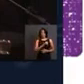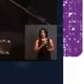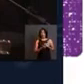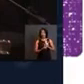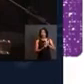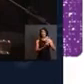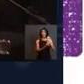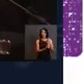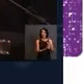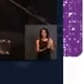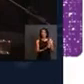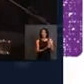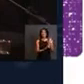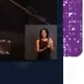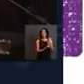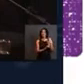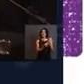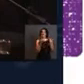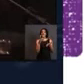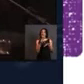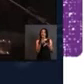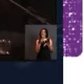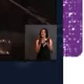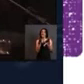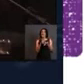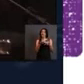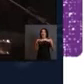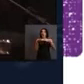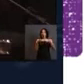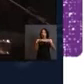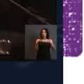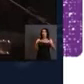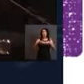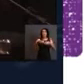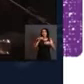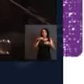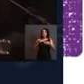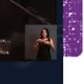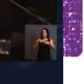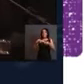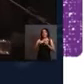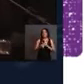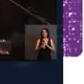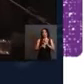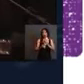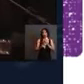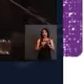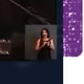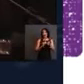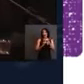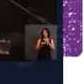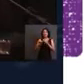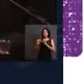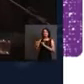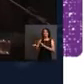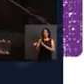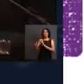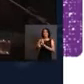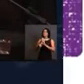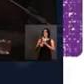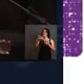mostram, e as redes eficazes têm demonstrado, né? Aquelas redes onde você